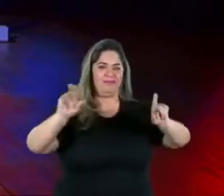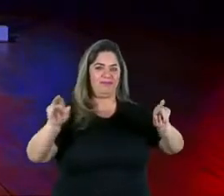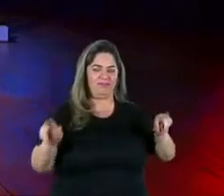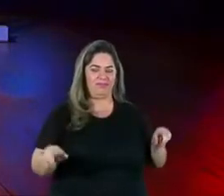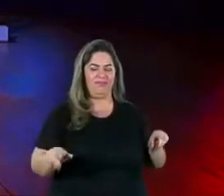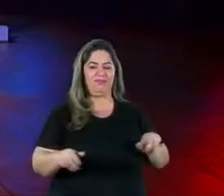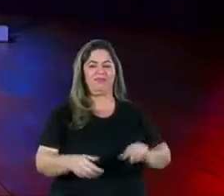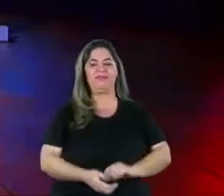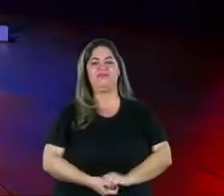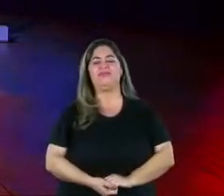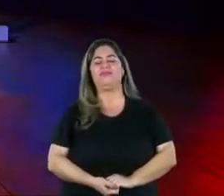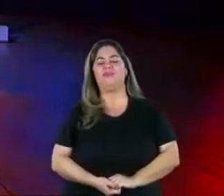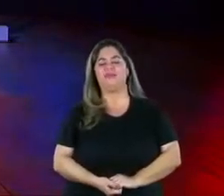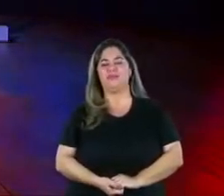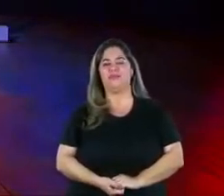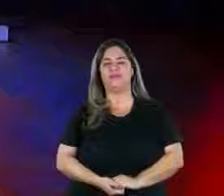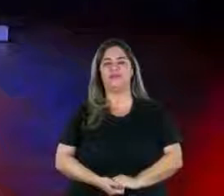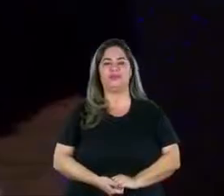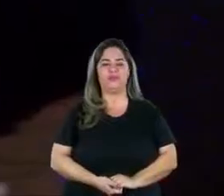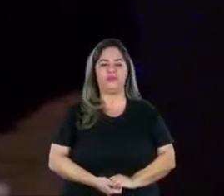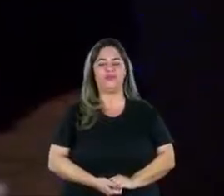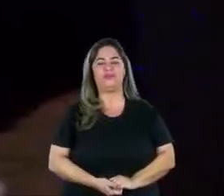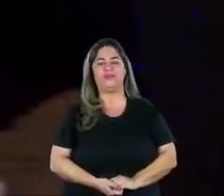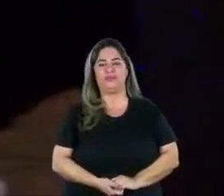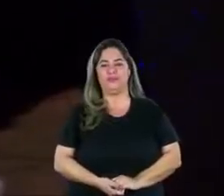A complexidade e a diversidade.